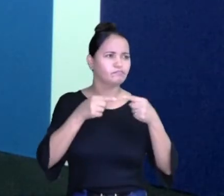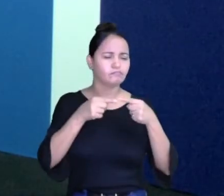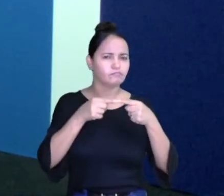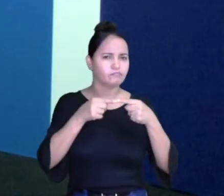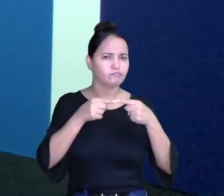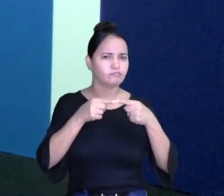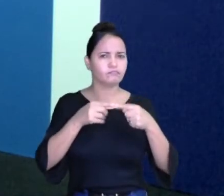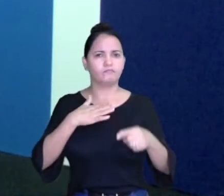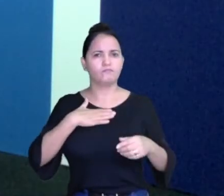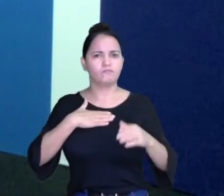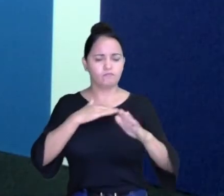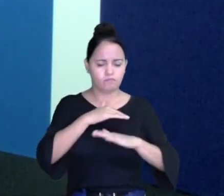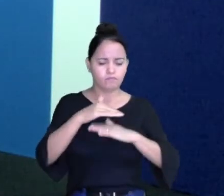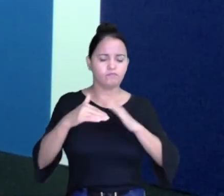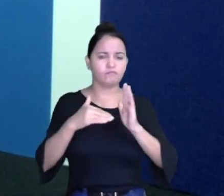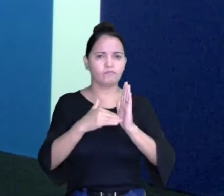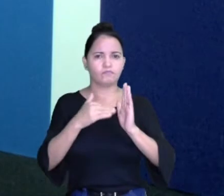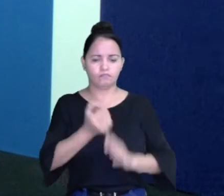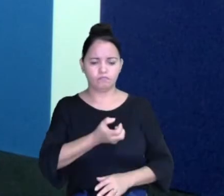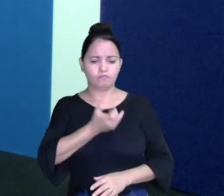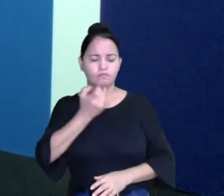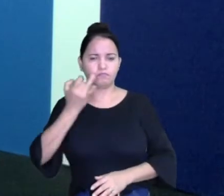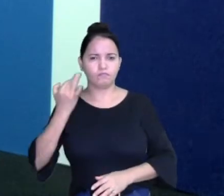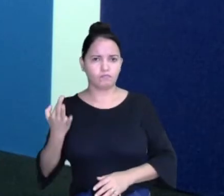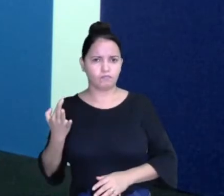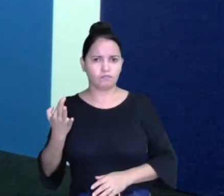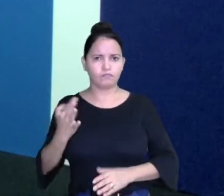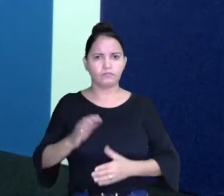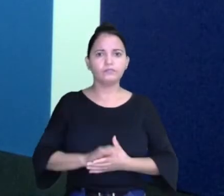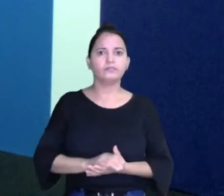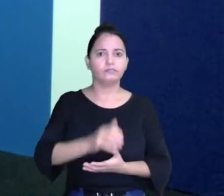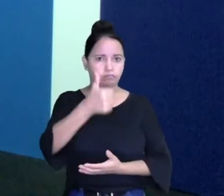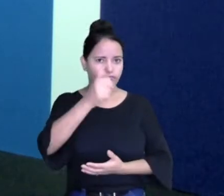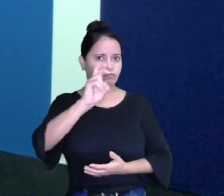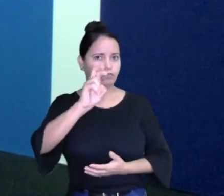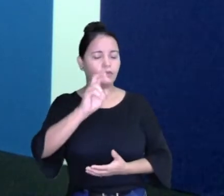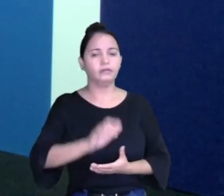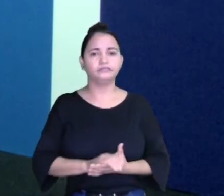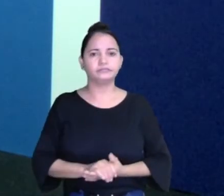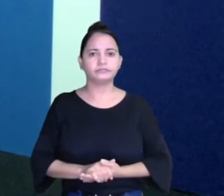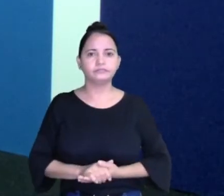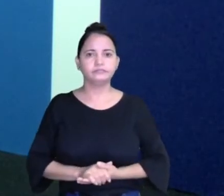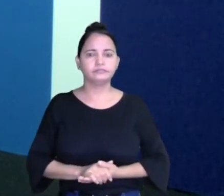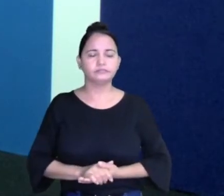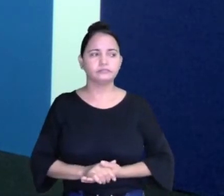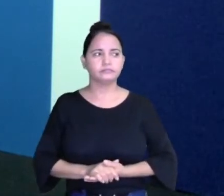todo foi dividido em quantas partes? Em 15 partes. Se a